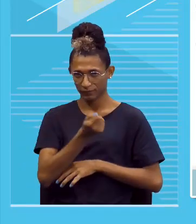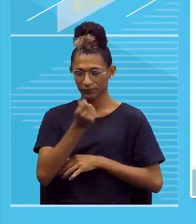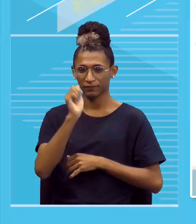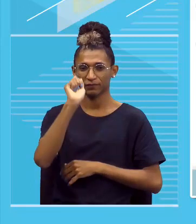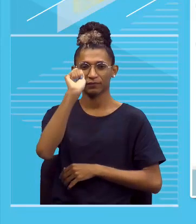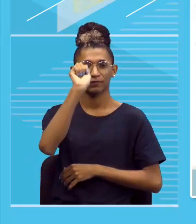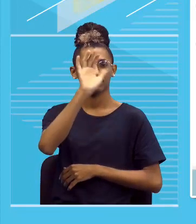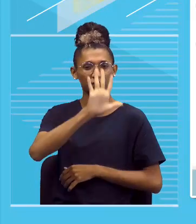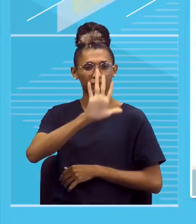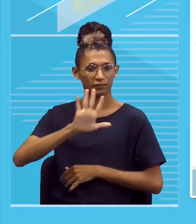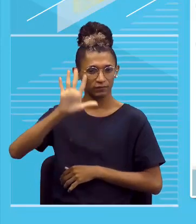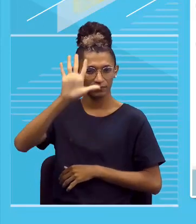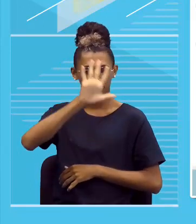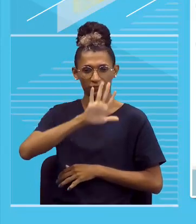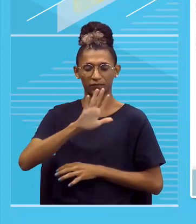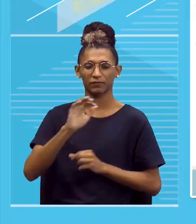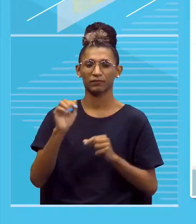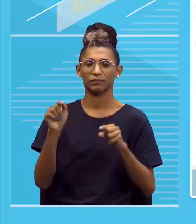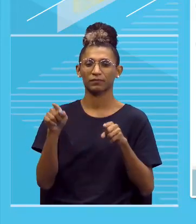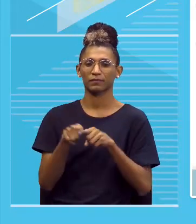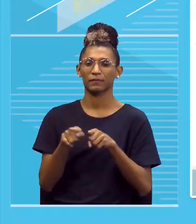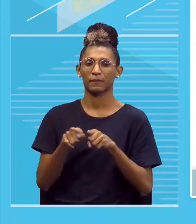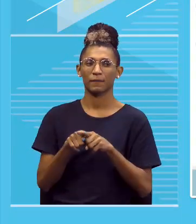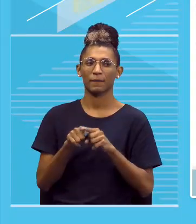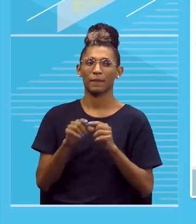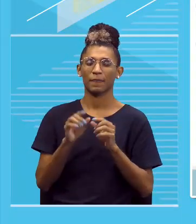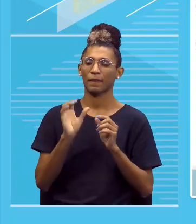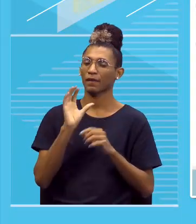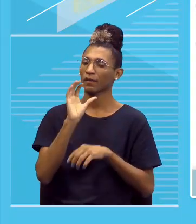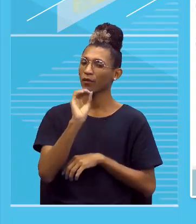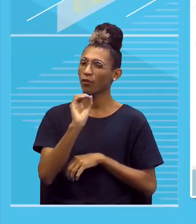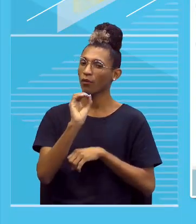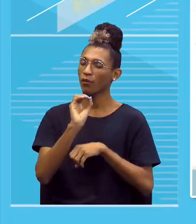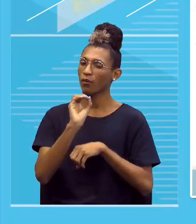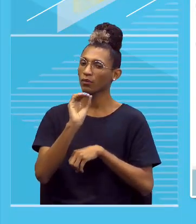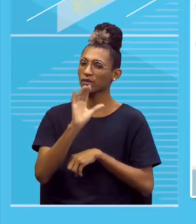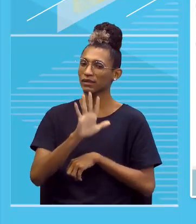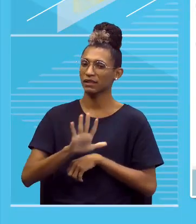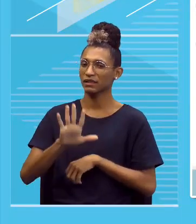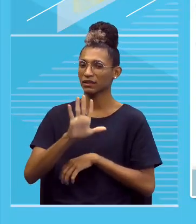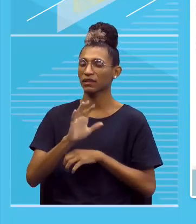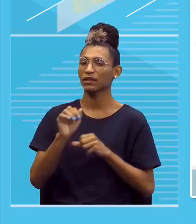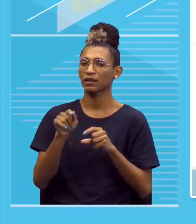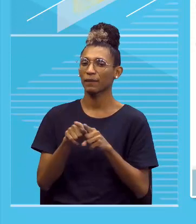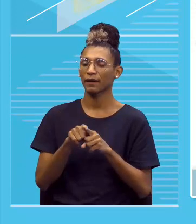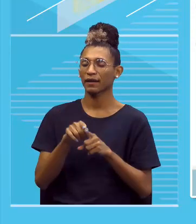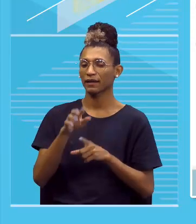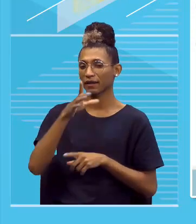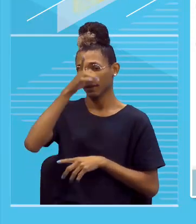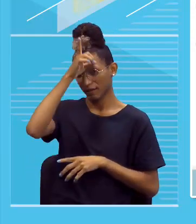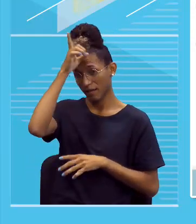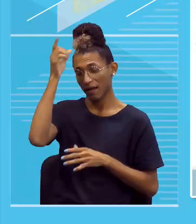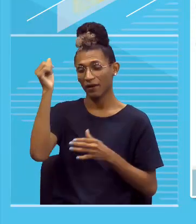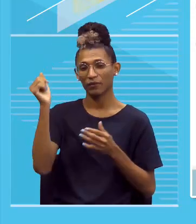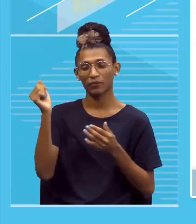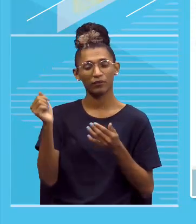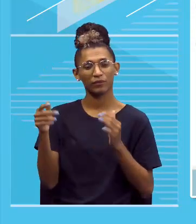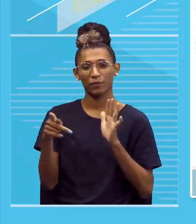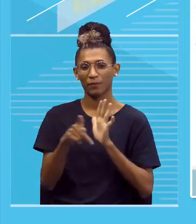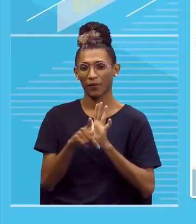Ásia e até da Oceania criar os seus planteios